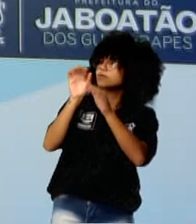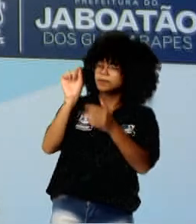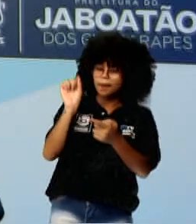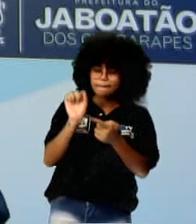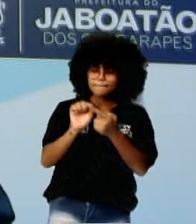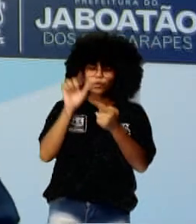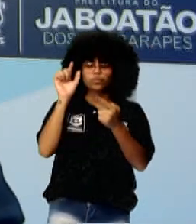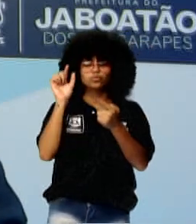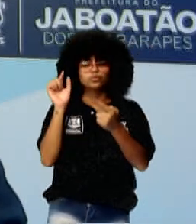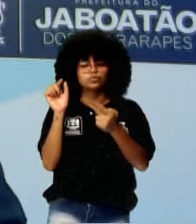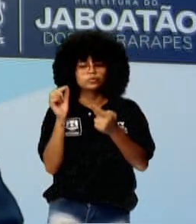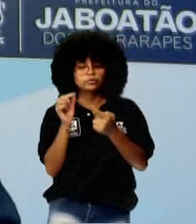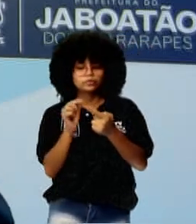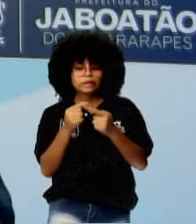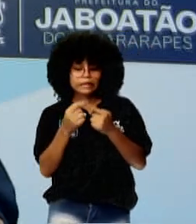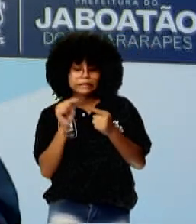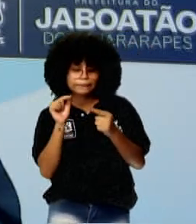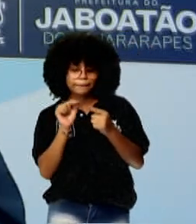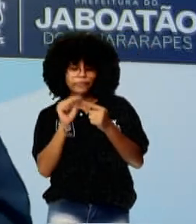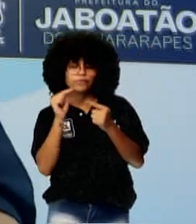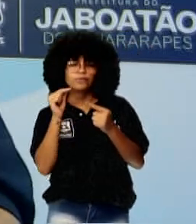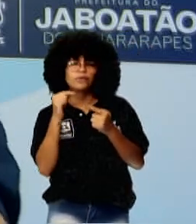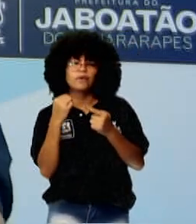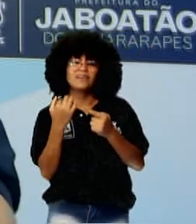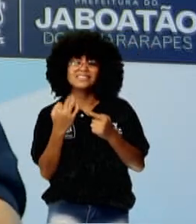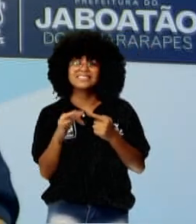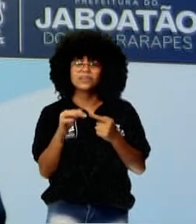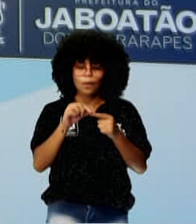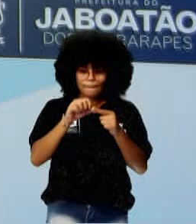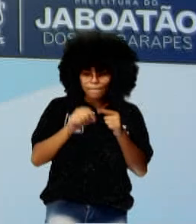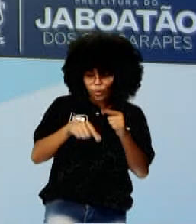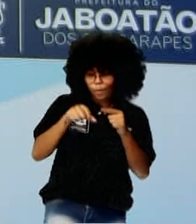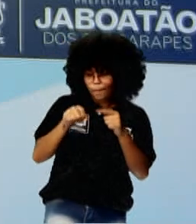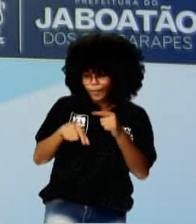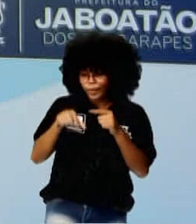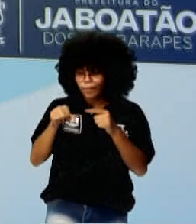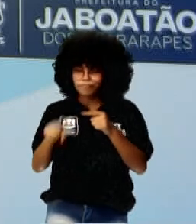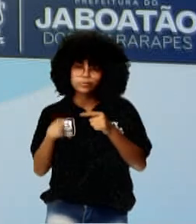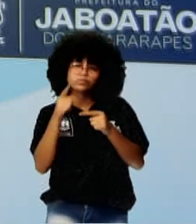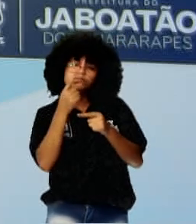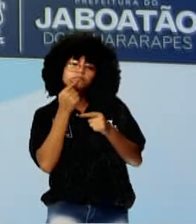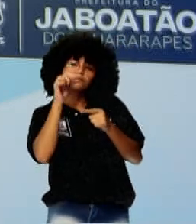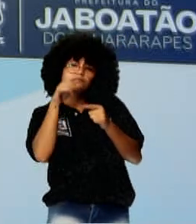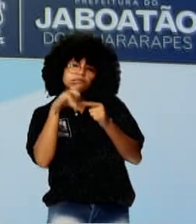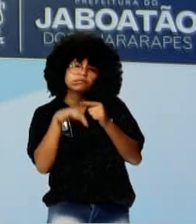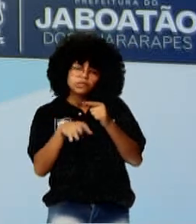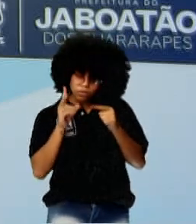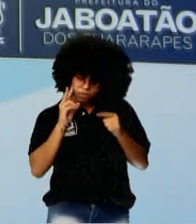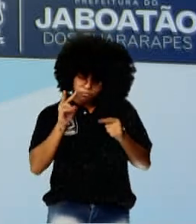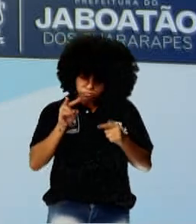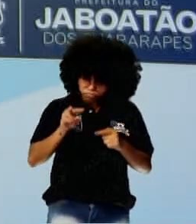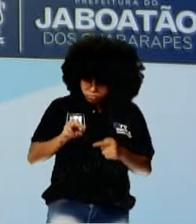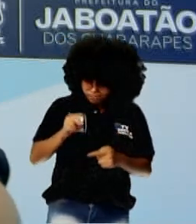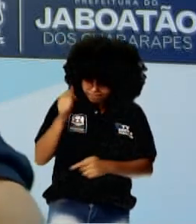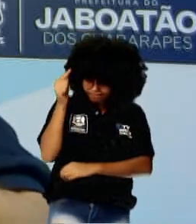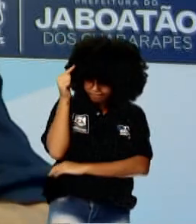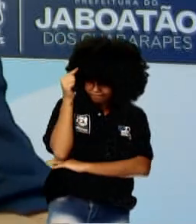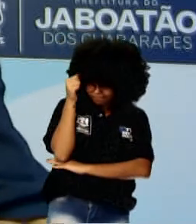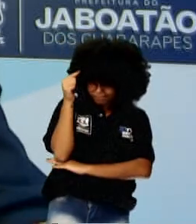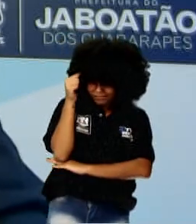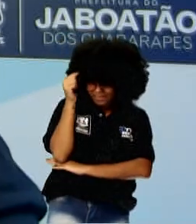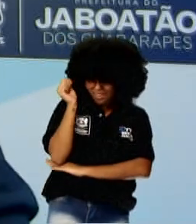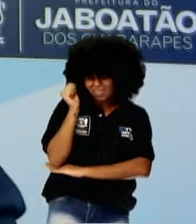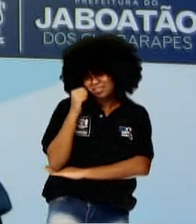seu dedo na agulha. Caíram três gotinhas de sangue na neve e ela ficou olhando e pensou: "Ai, se